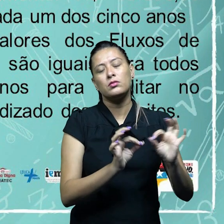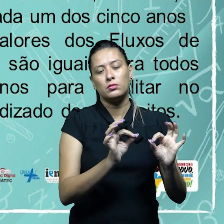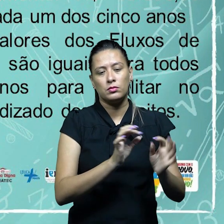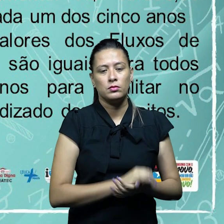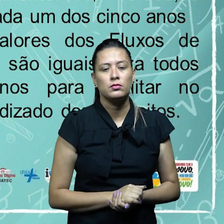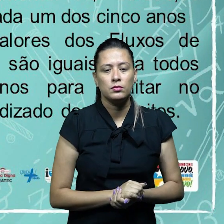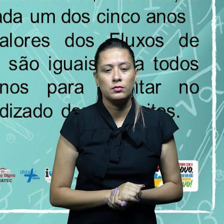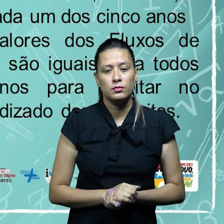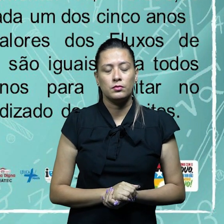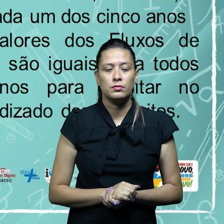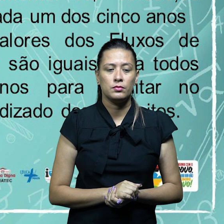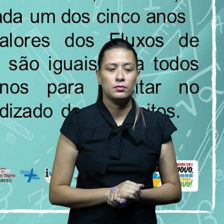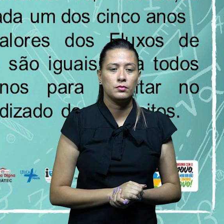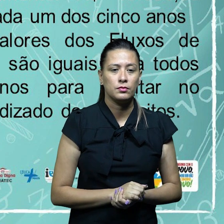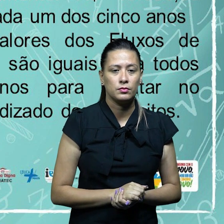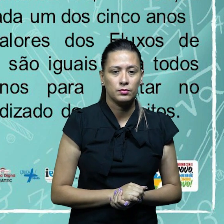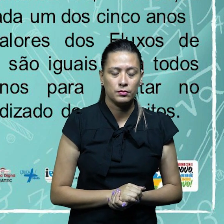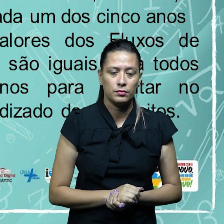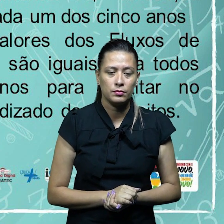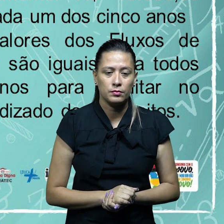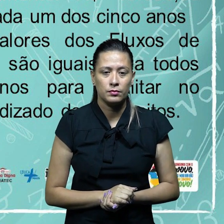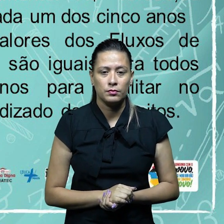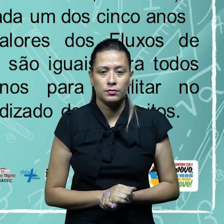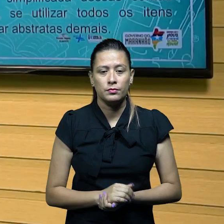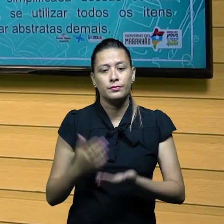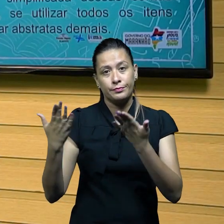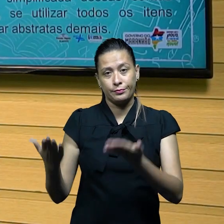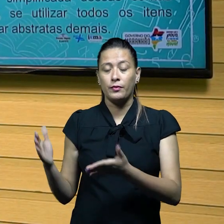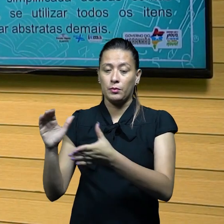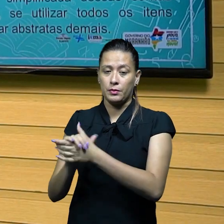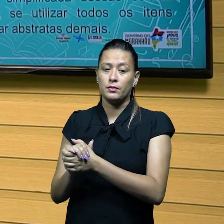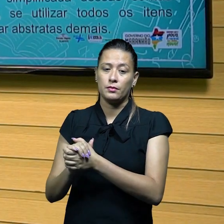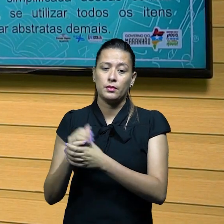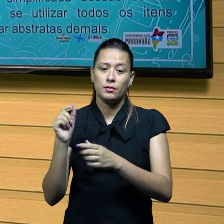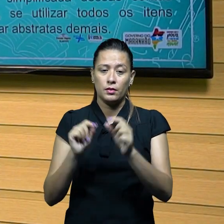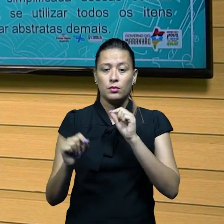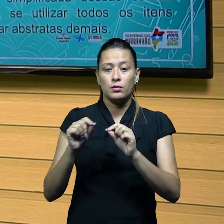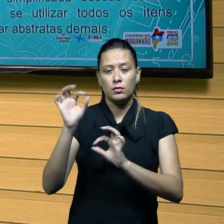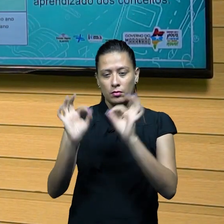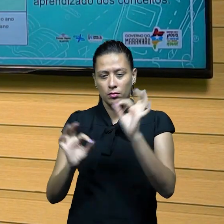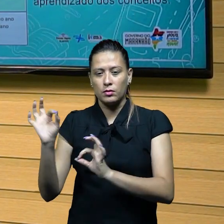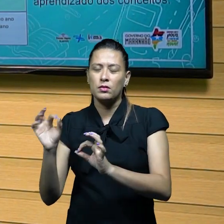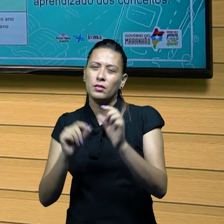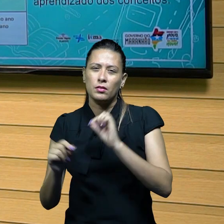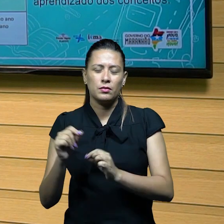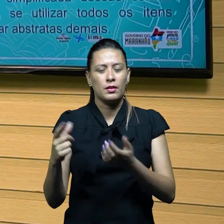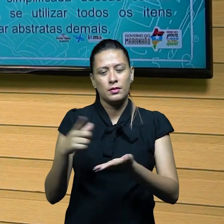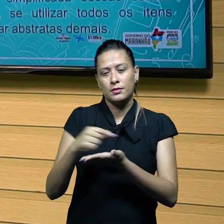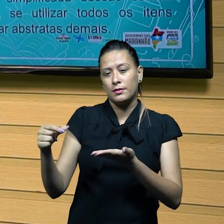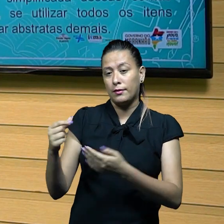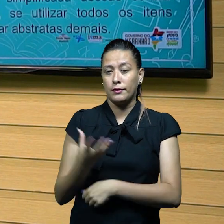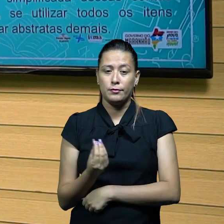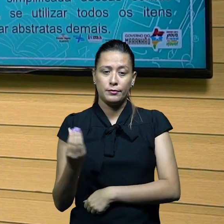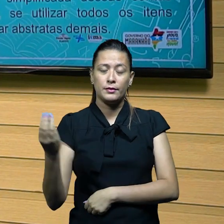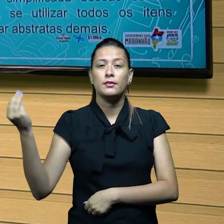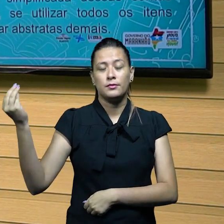3 anos, então essa tabela a gente vai levar em consideração esses pontinhos bem aqui, ó. Nessa tabela nós estamos levando em consideração o período de análise, tá?